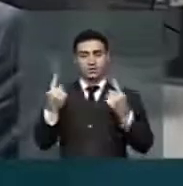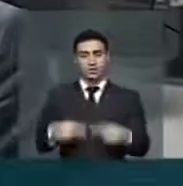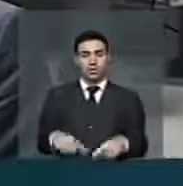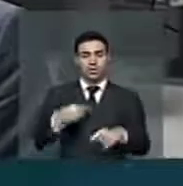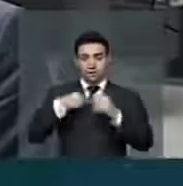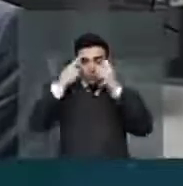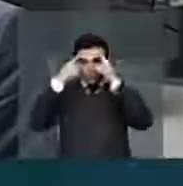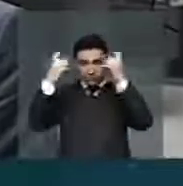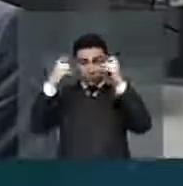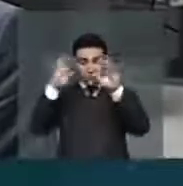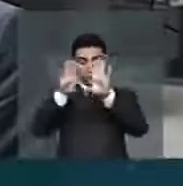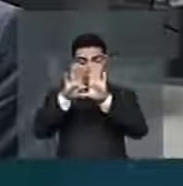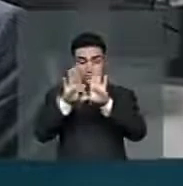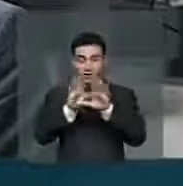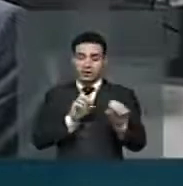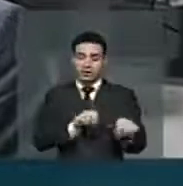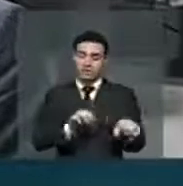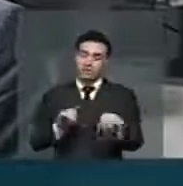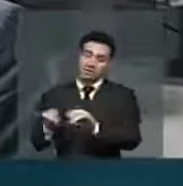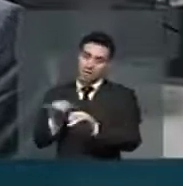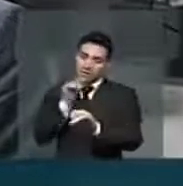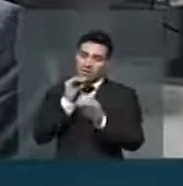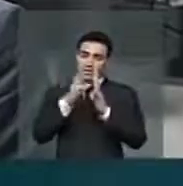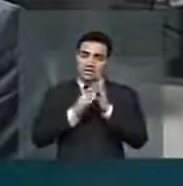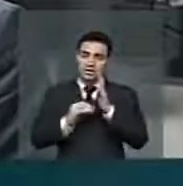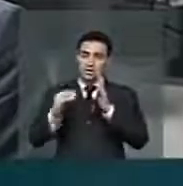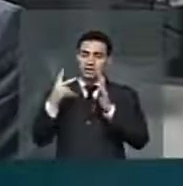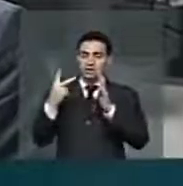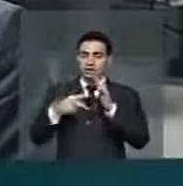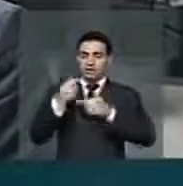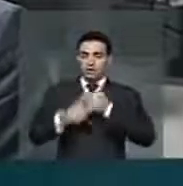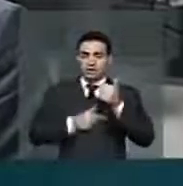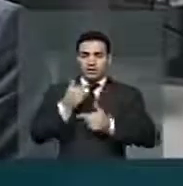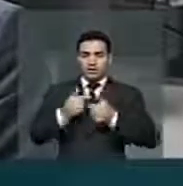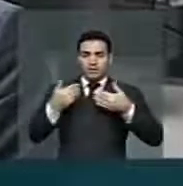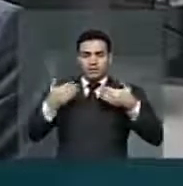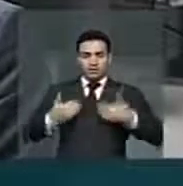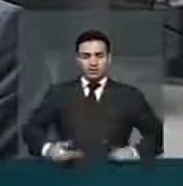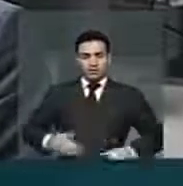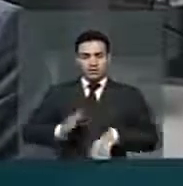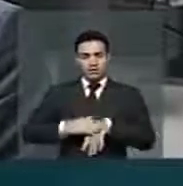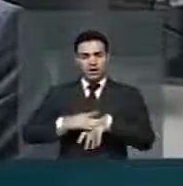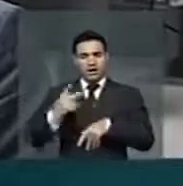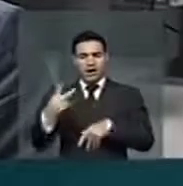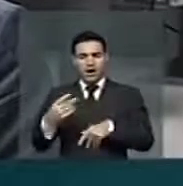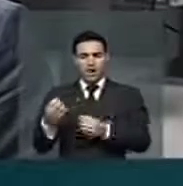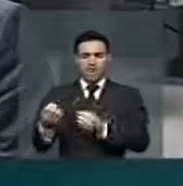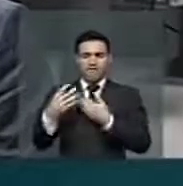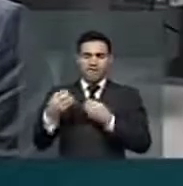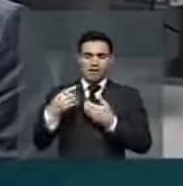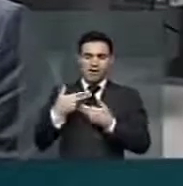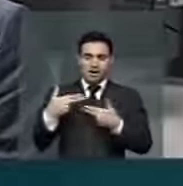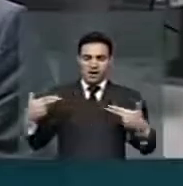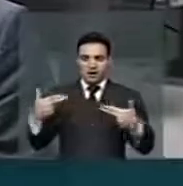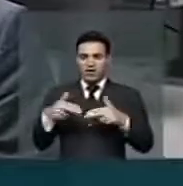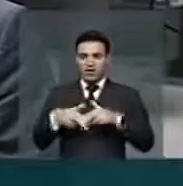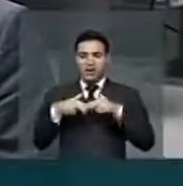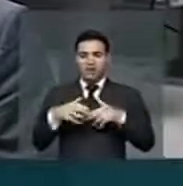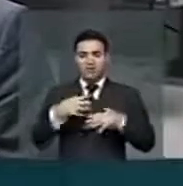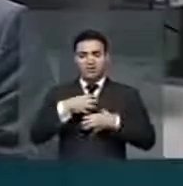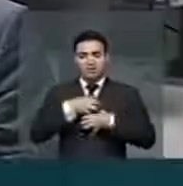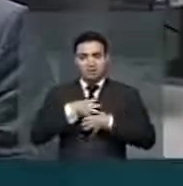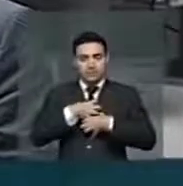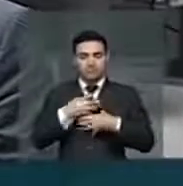acima de tudo, nos ensinamentos, no exemplo que a sua conduta, a sua postura sempre nos deu aqui nessa casa. Então eu fico, de certa